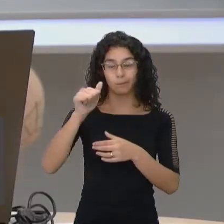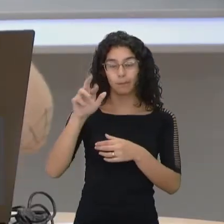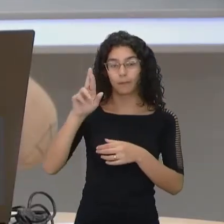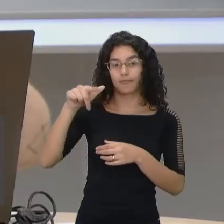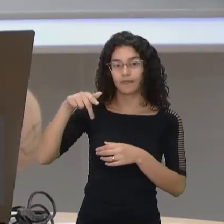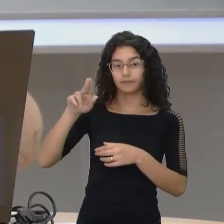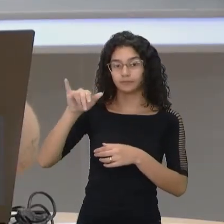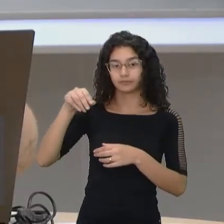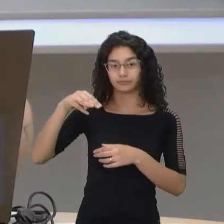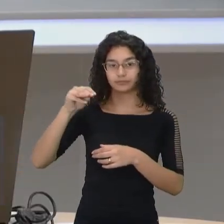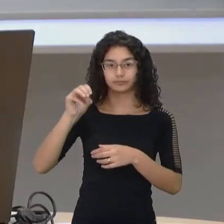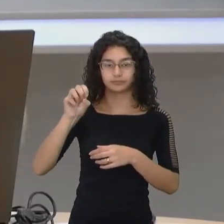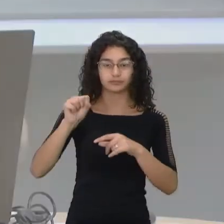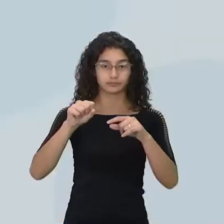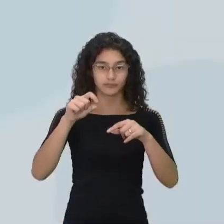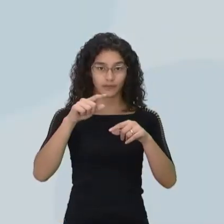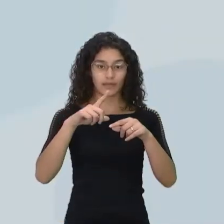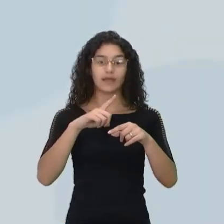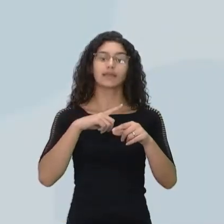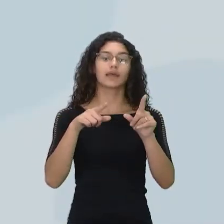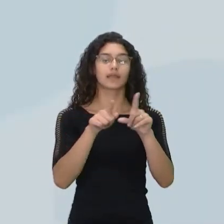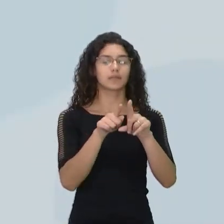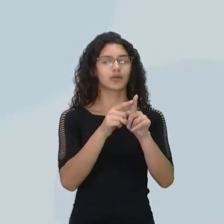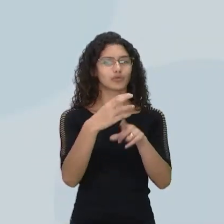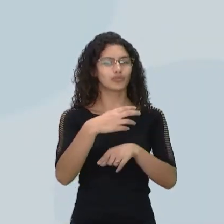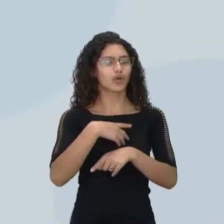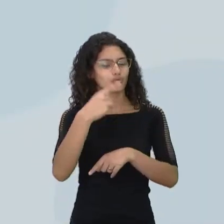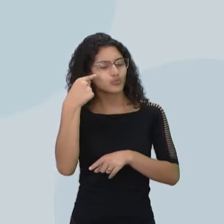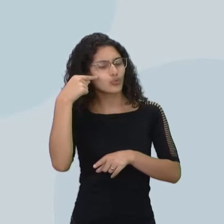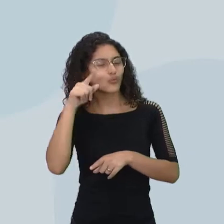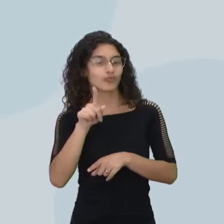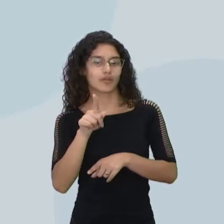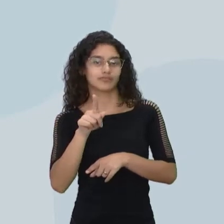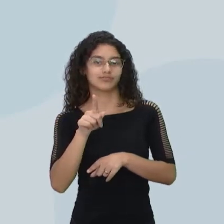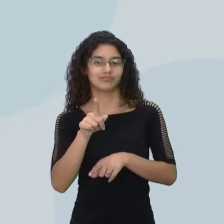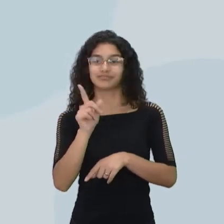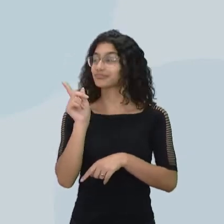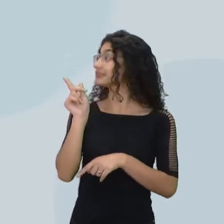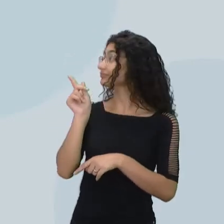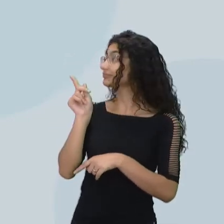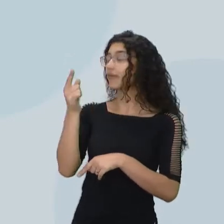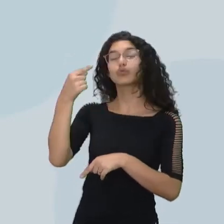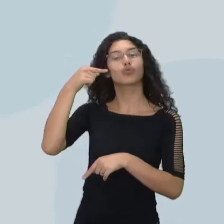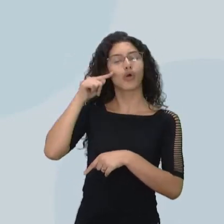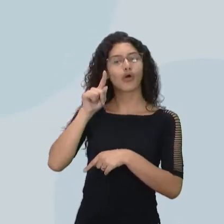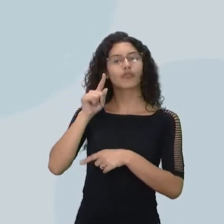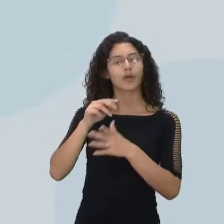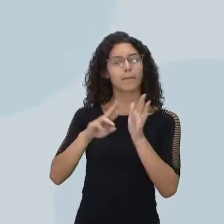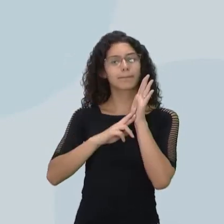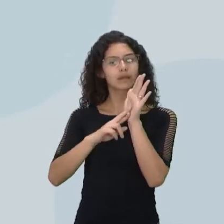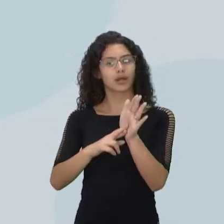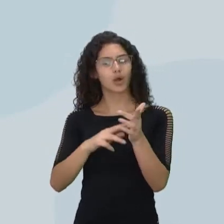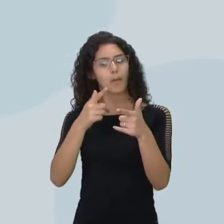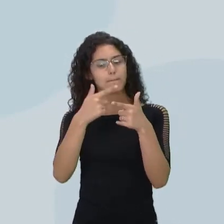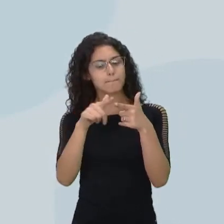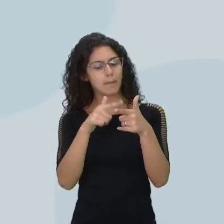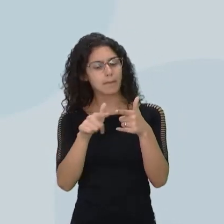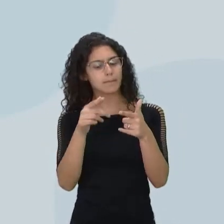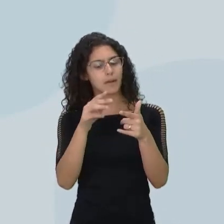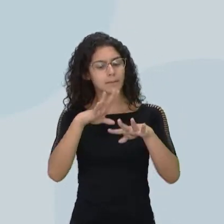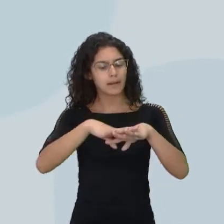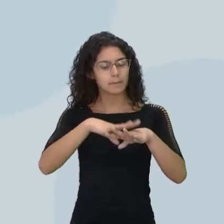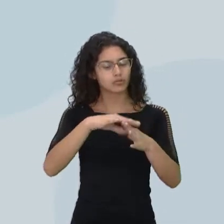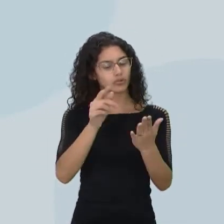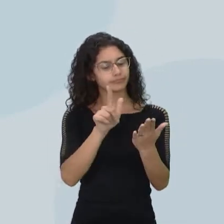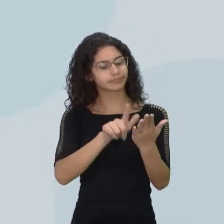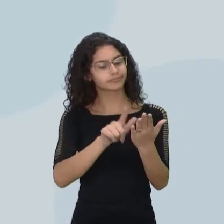jeito que ele está retratado aqui, ele está numa posição de dúvida, ele está ali matutando, ele está olhando para esse problema matemático aqui